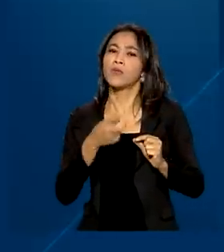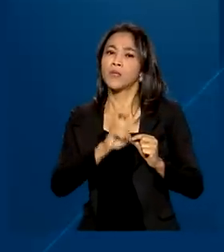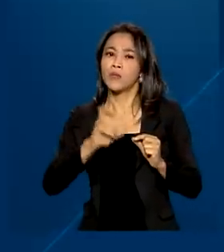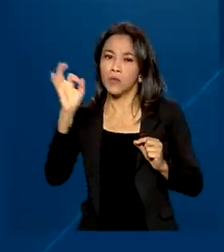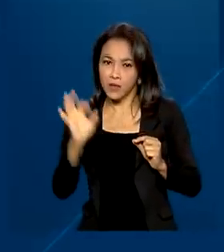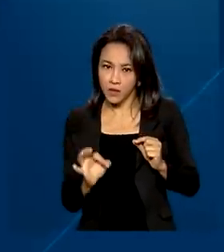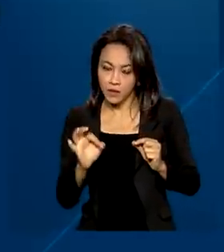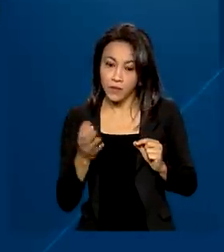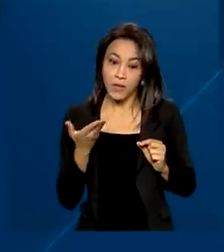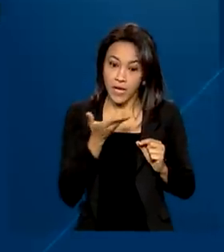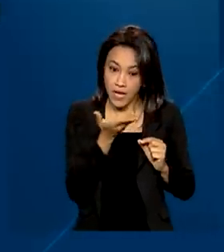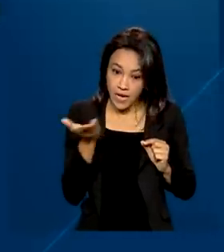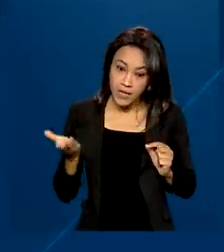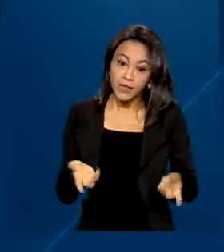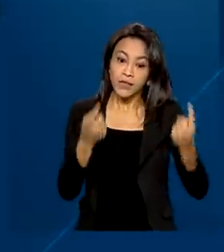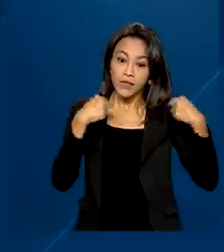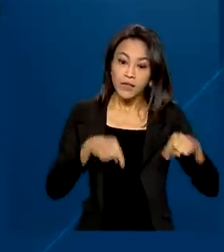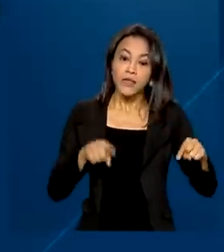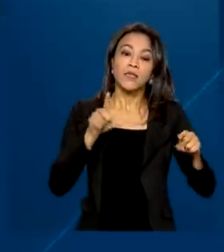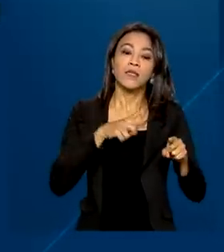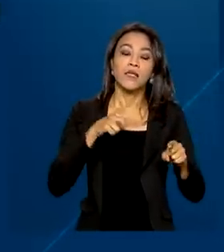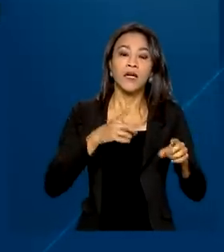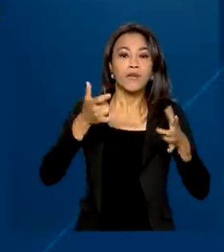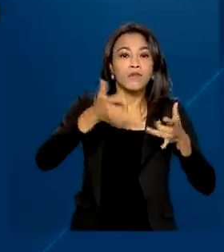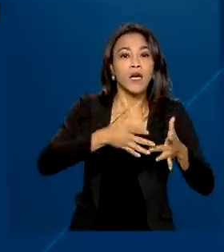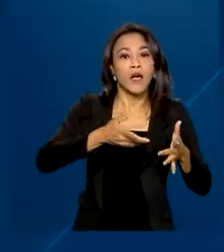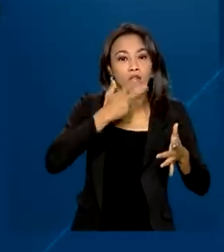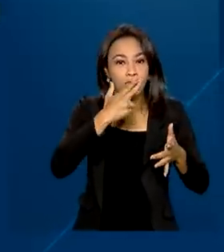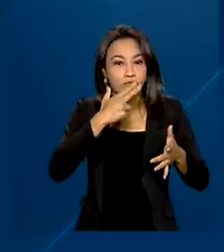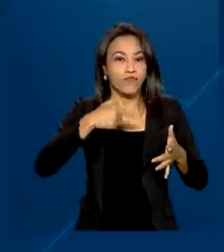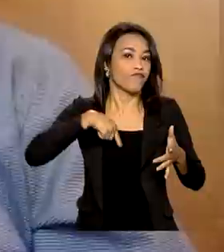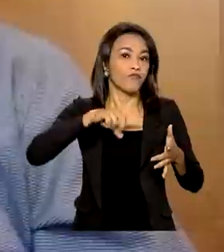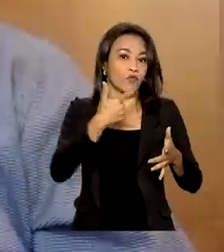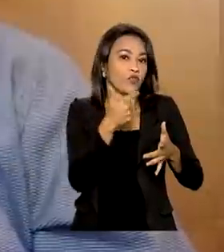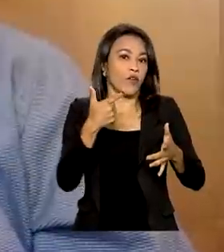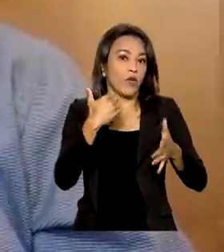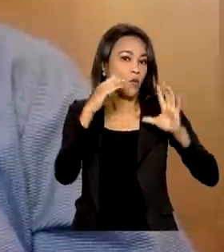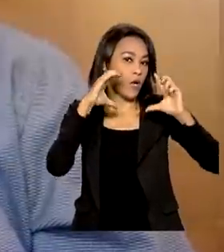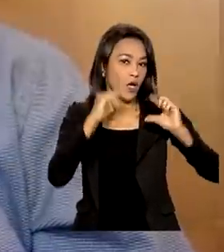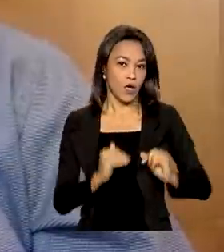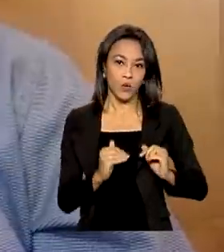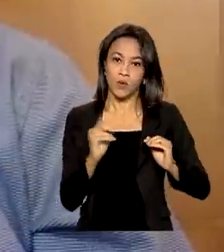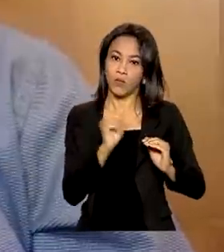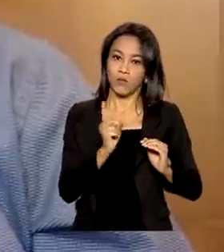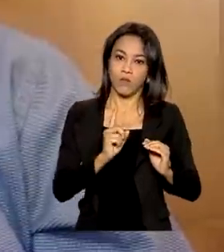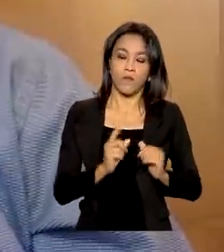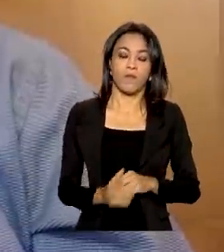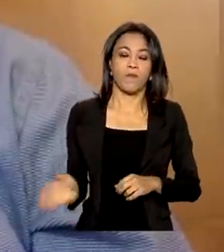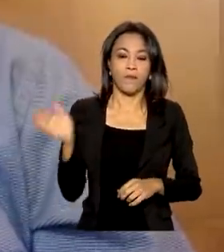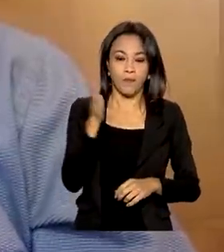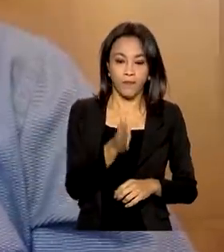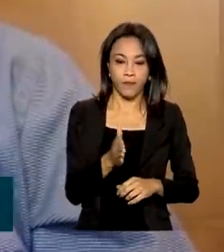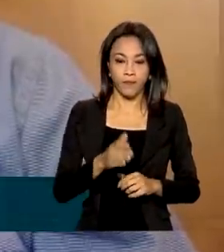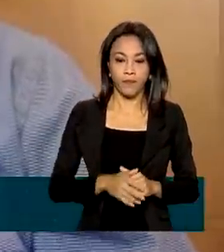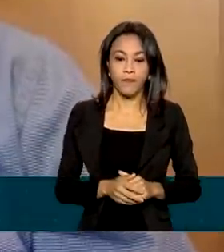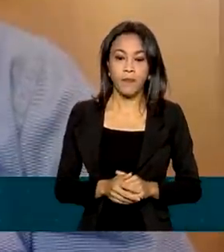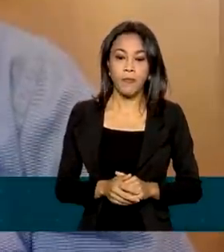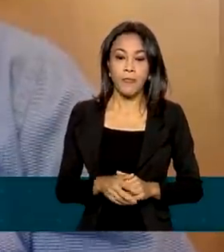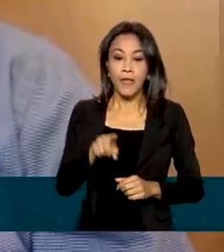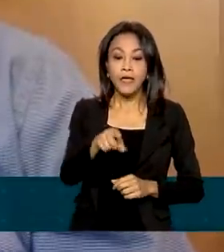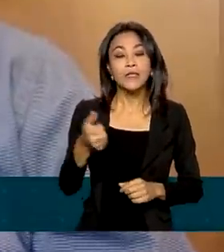18,5%. Produtos que contenham tabaco não tiveram redução do imposto. Isso deve gerar